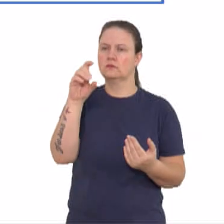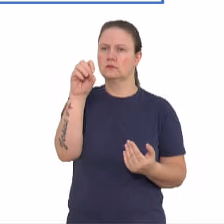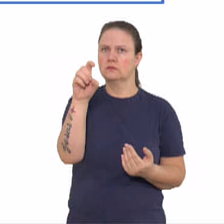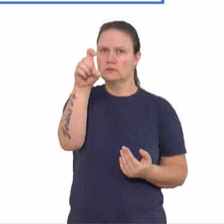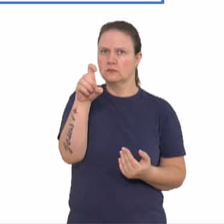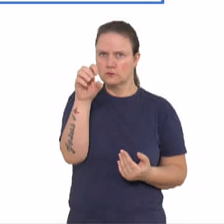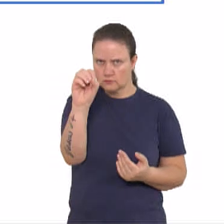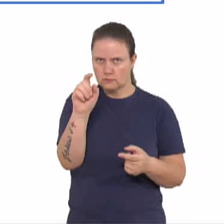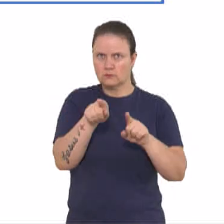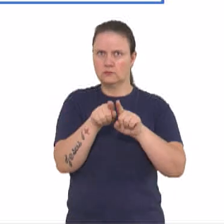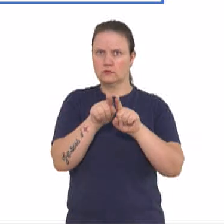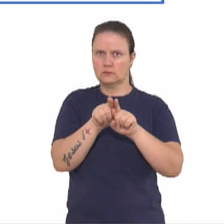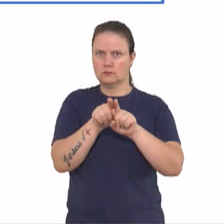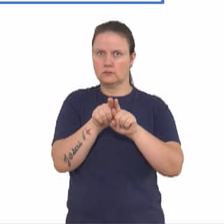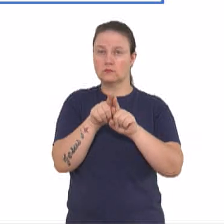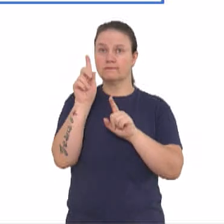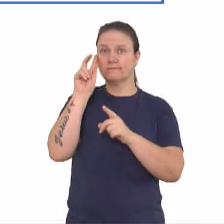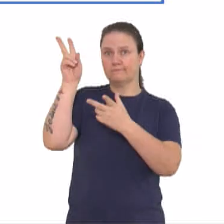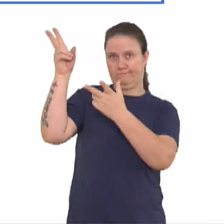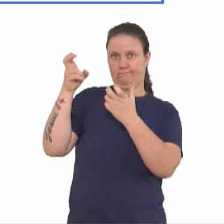Doxografia de Heráclito.